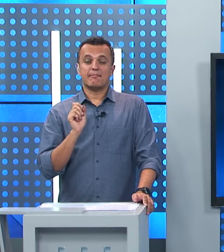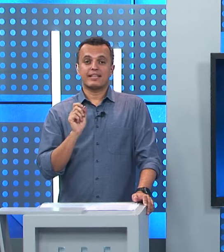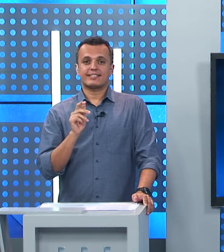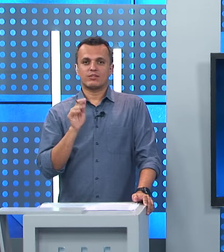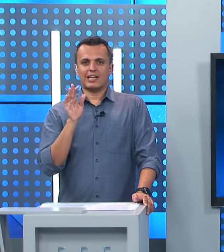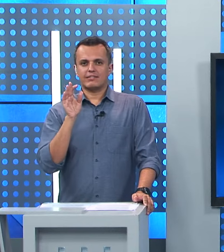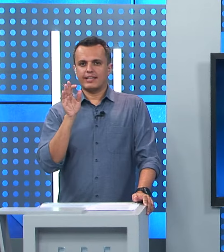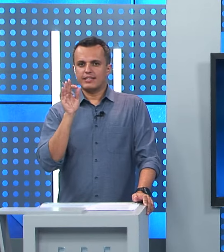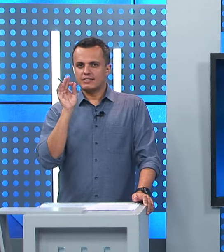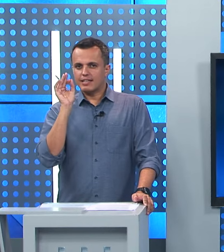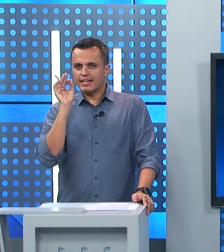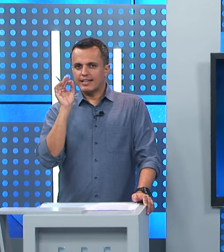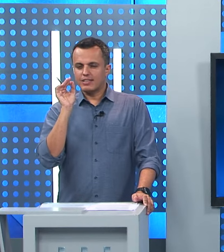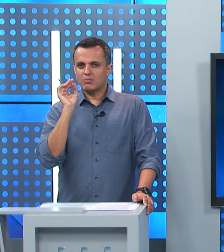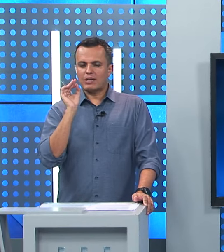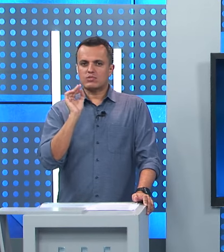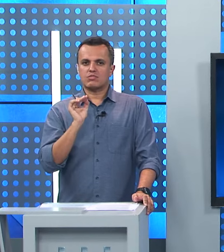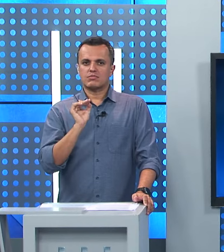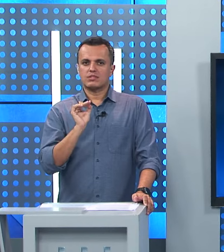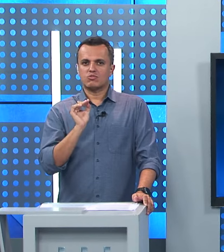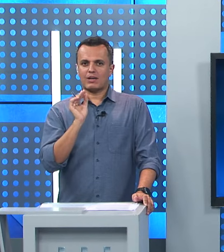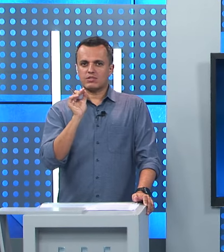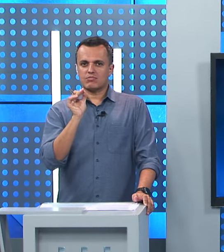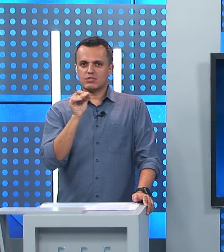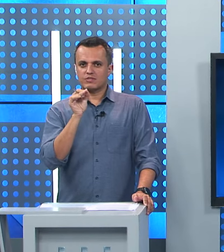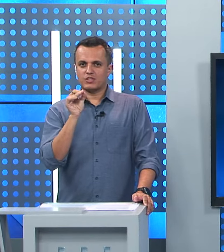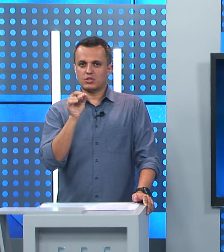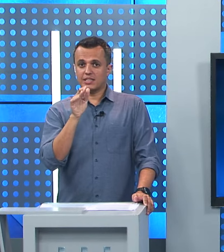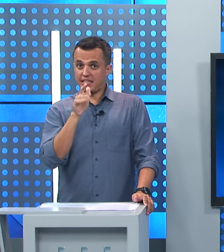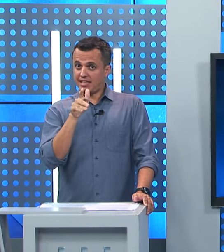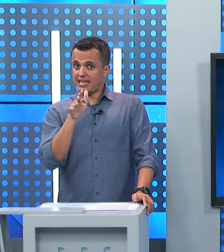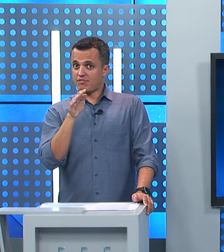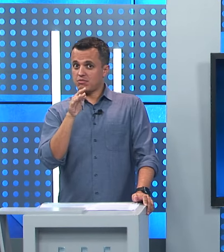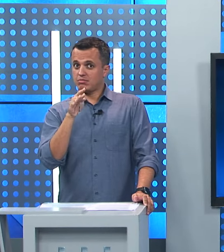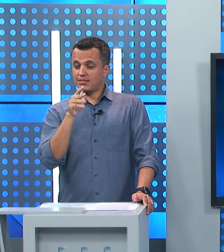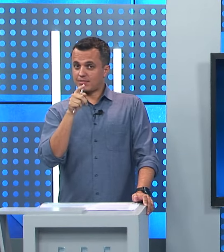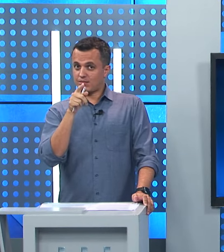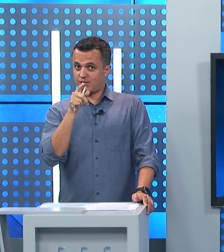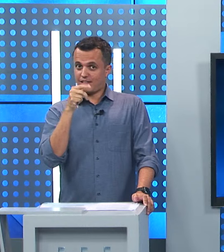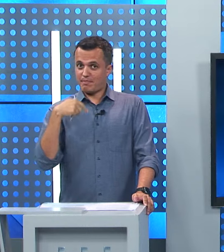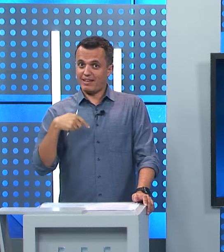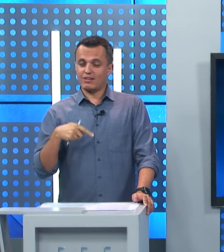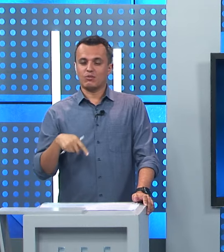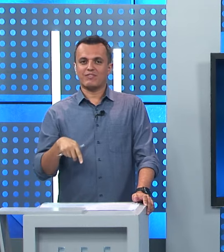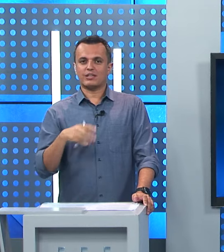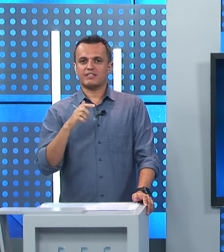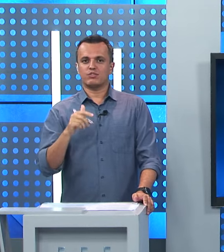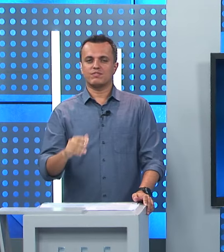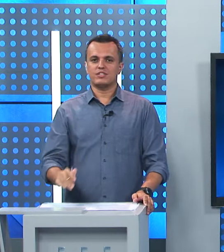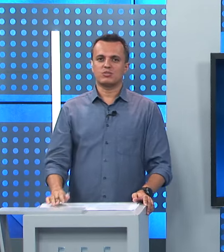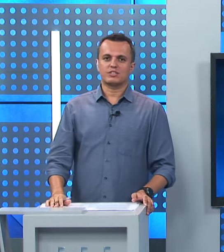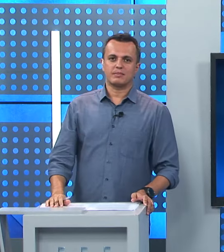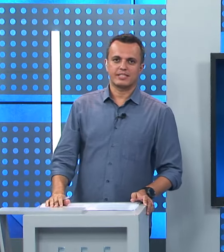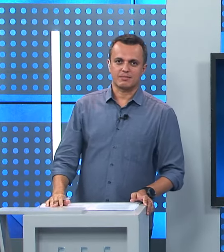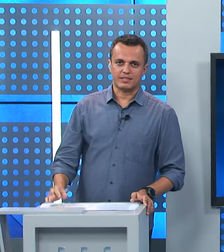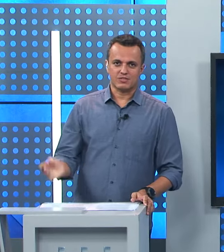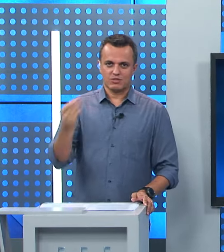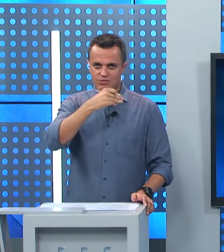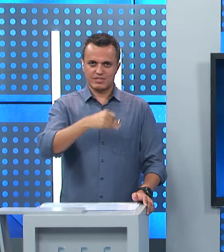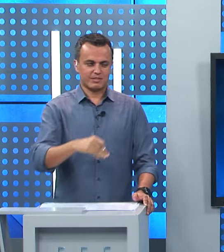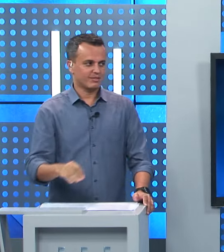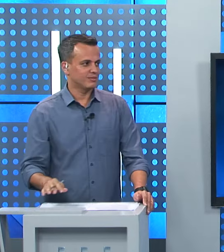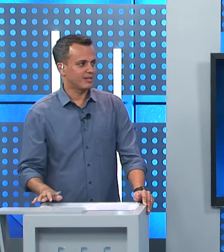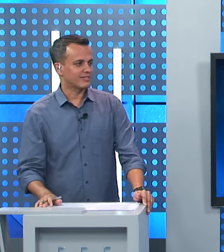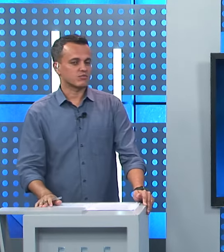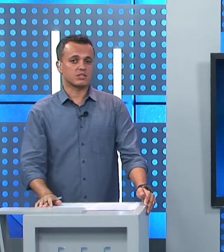de cabeça. E do lado dele ali tinha uma carequinha do Marcos Assunção. Se o Marcos Assunção estivesse jogando, ainda dá, viu? O Marcos Assunção tá bem. O Flaco tinha feito 20 gols de cabeça, porque só